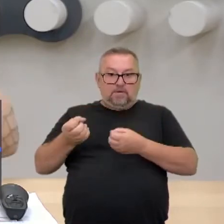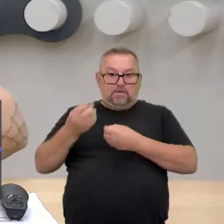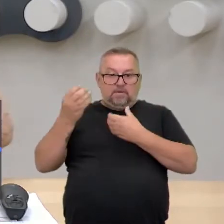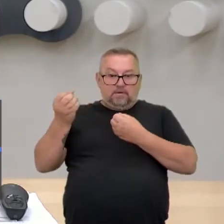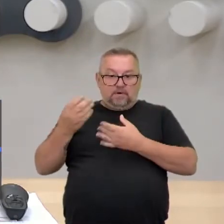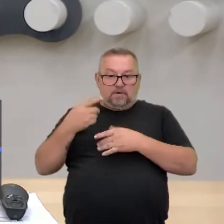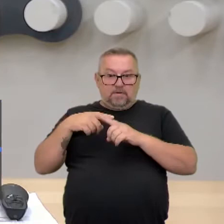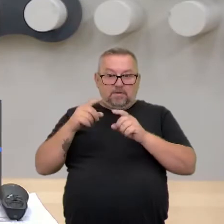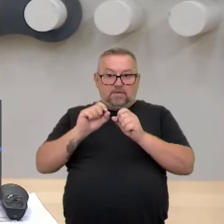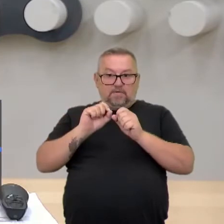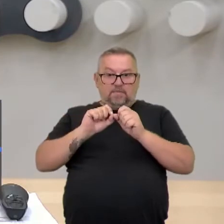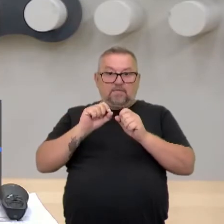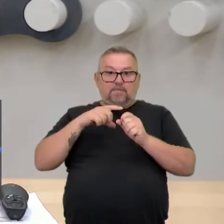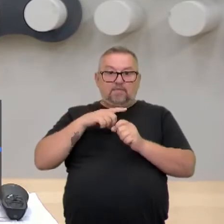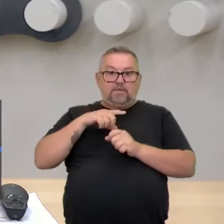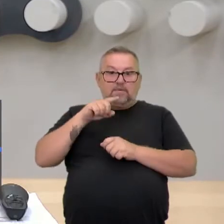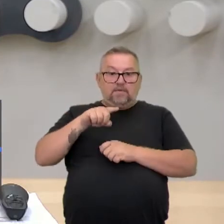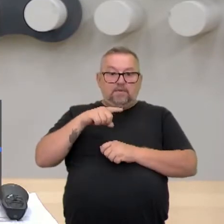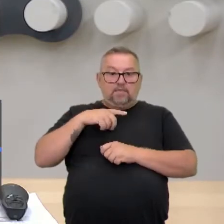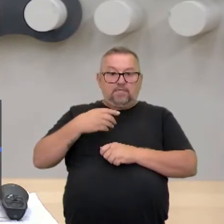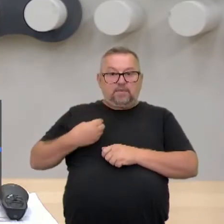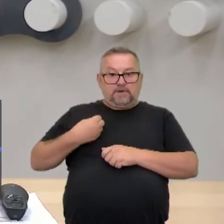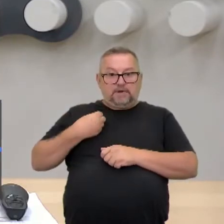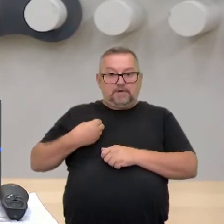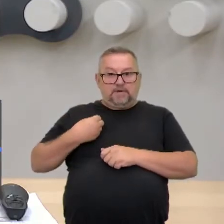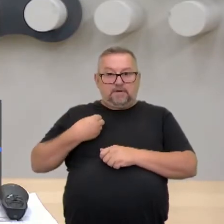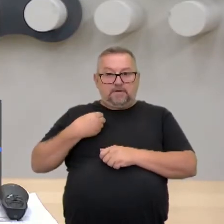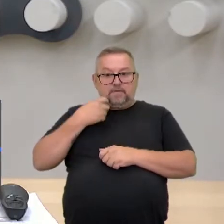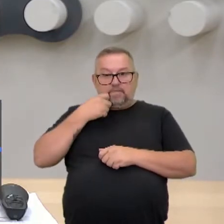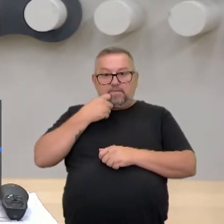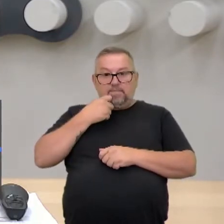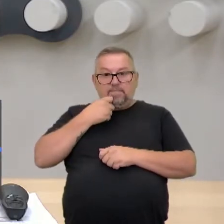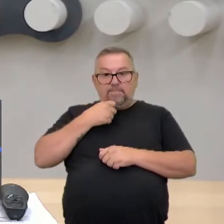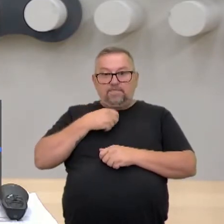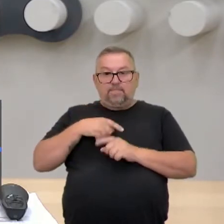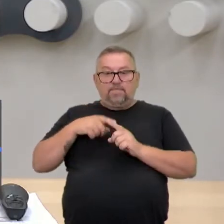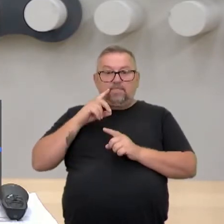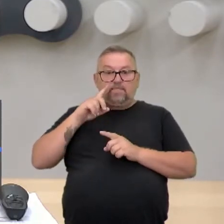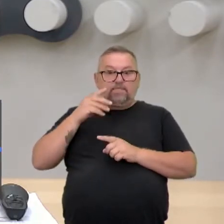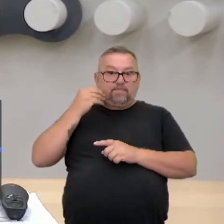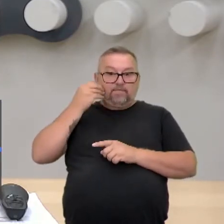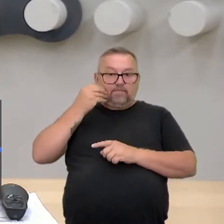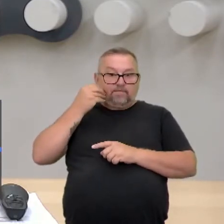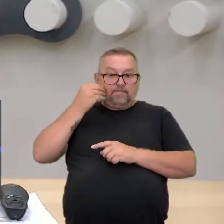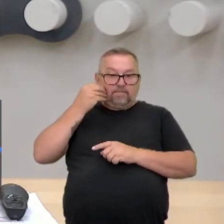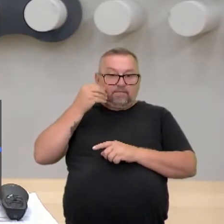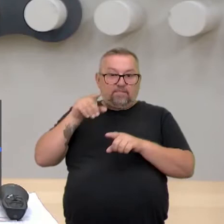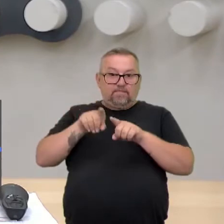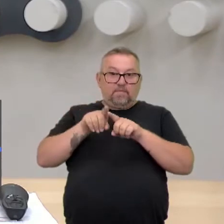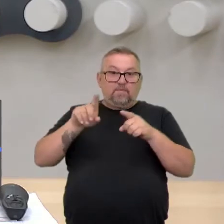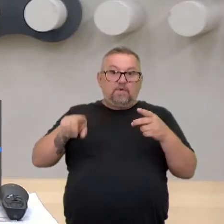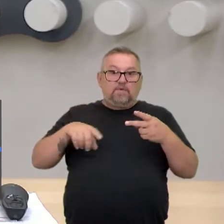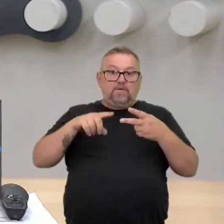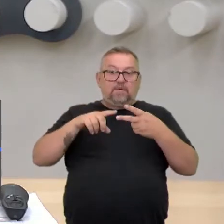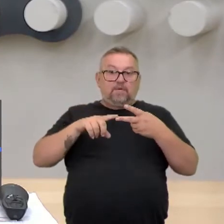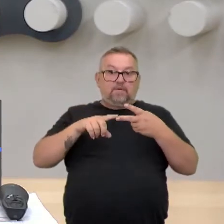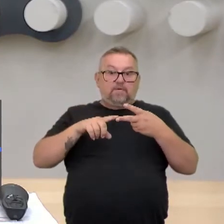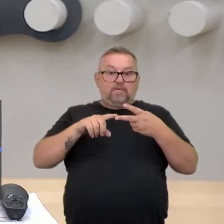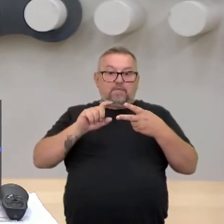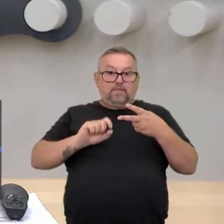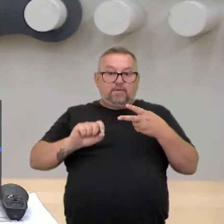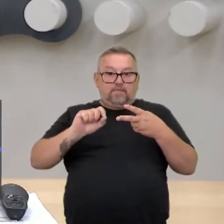dados as circunstâncias que estão ali presentes então primeiro lugar a experimentação e em segundo lugar e